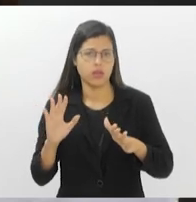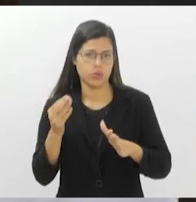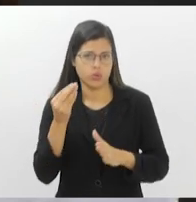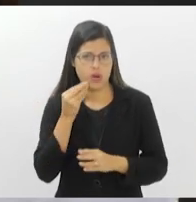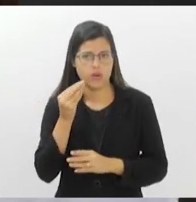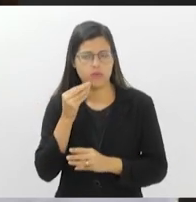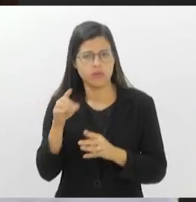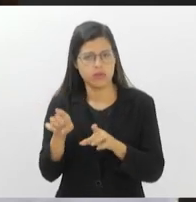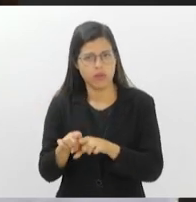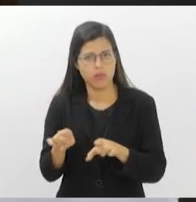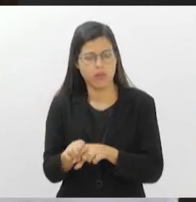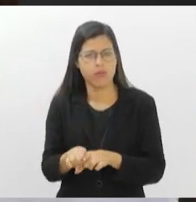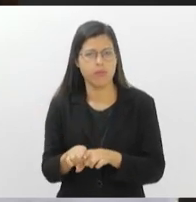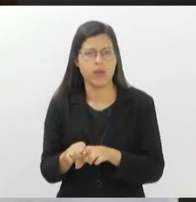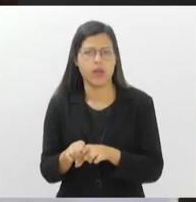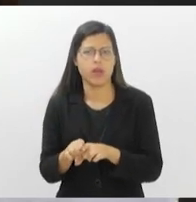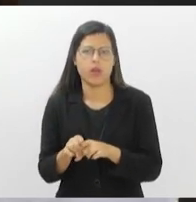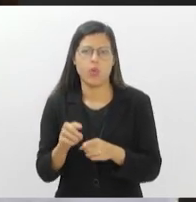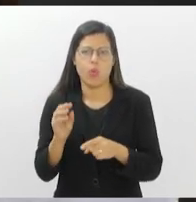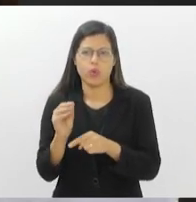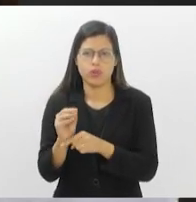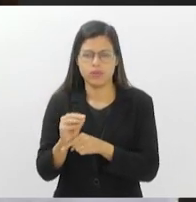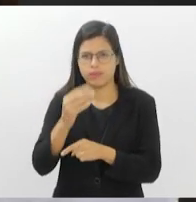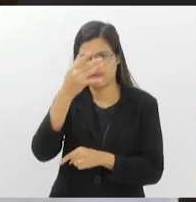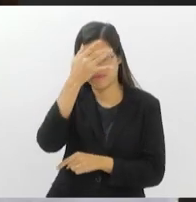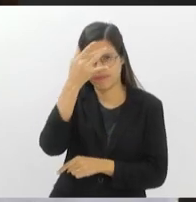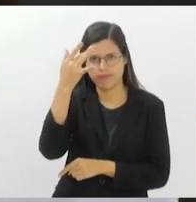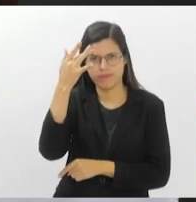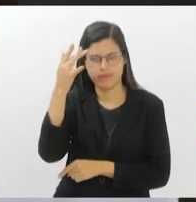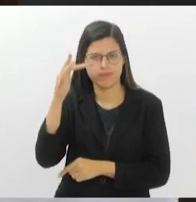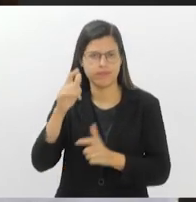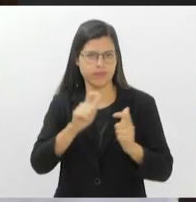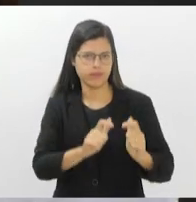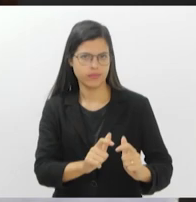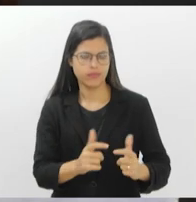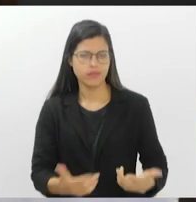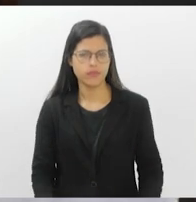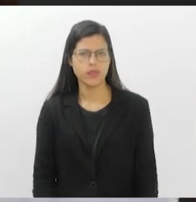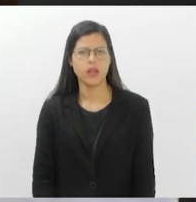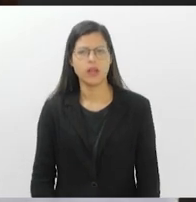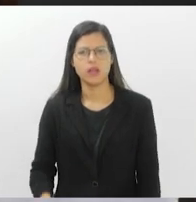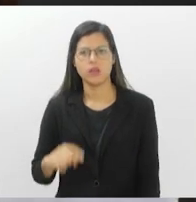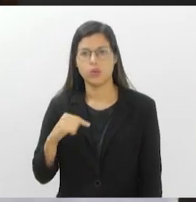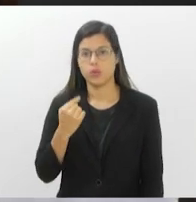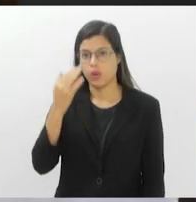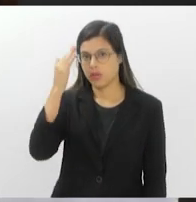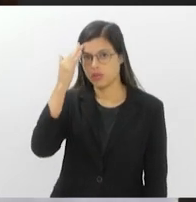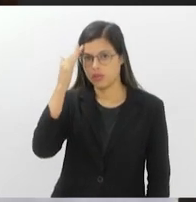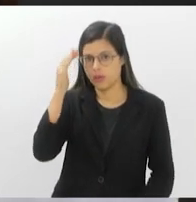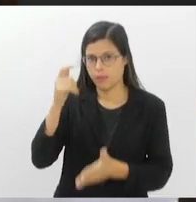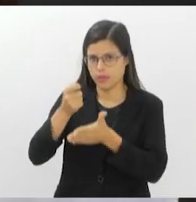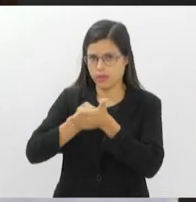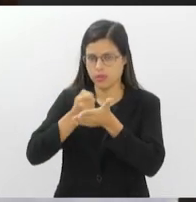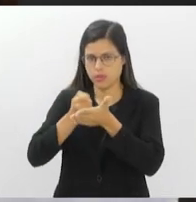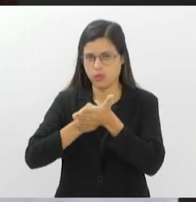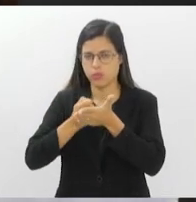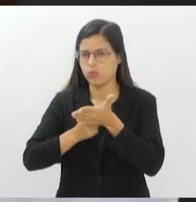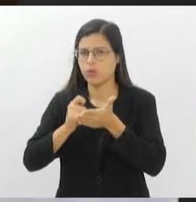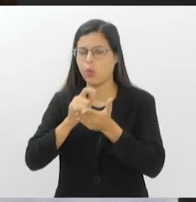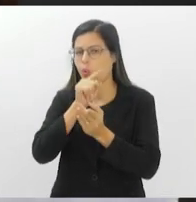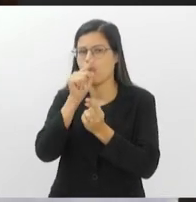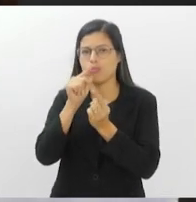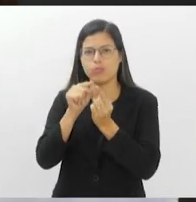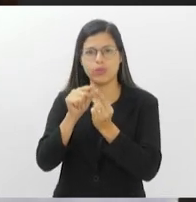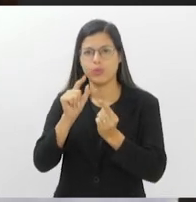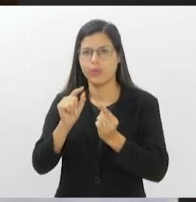em saúde mental no seu território. E a gente entende que parte fundamental dessa luta é construir